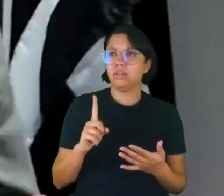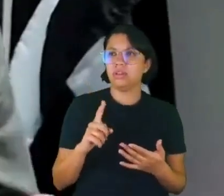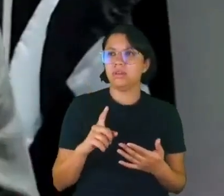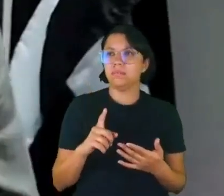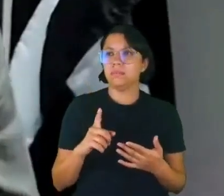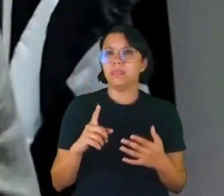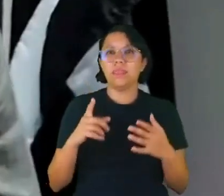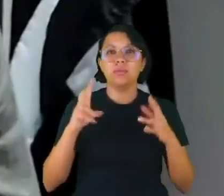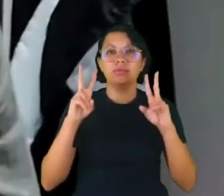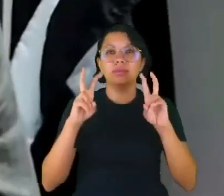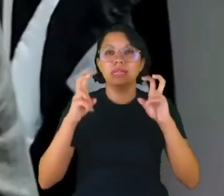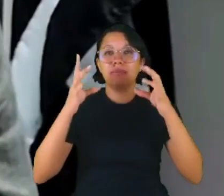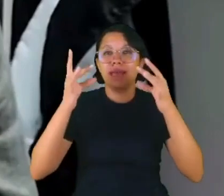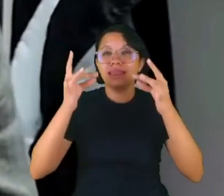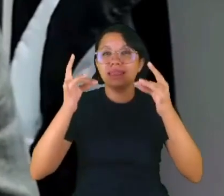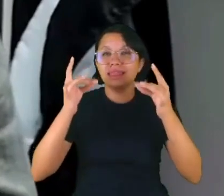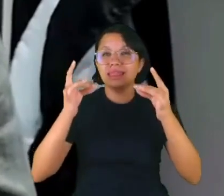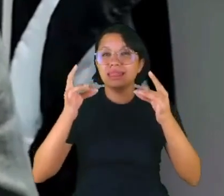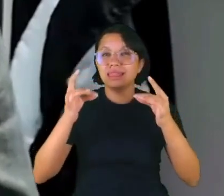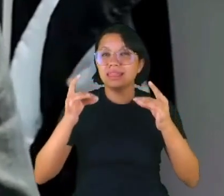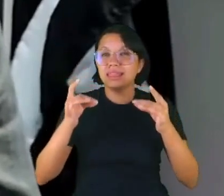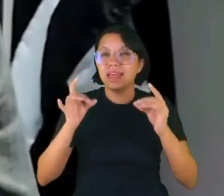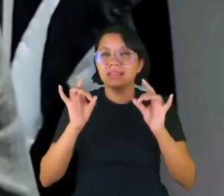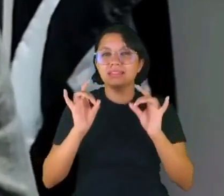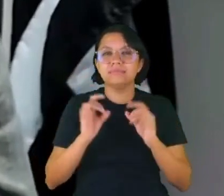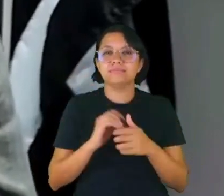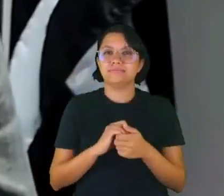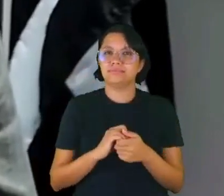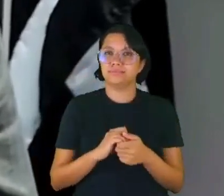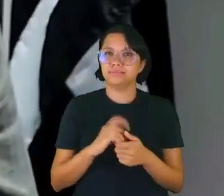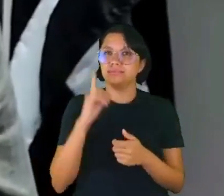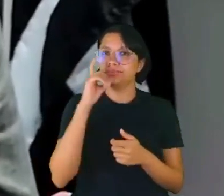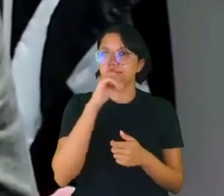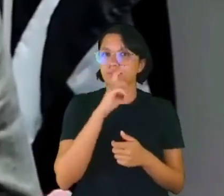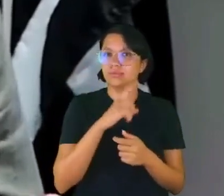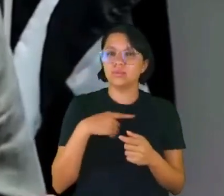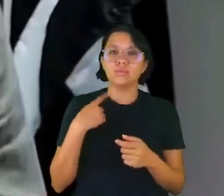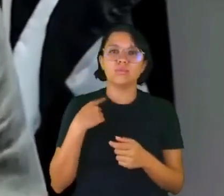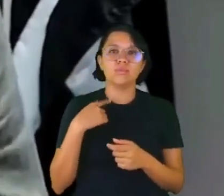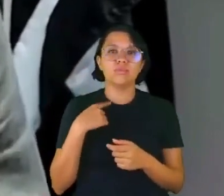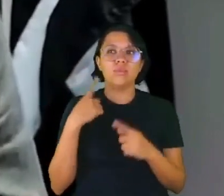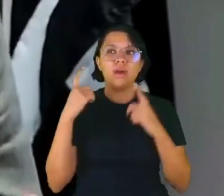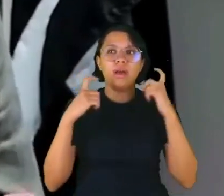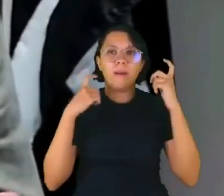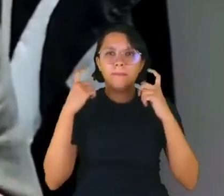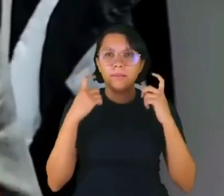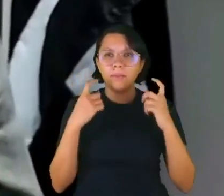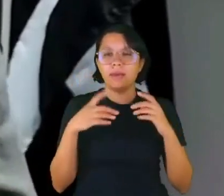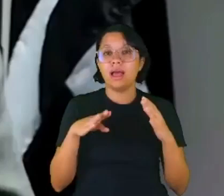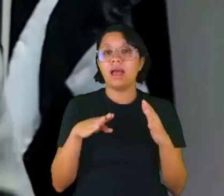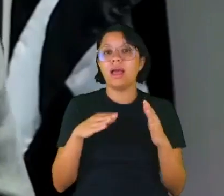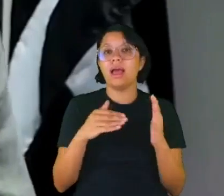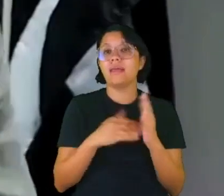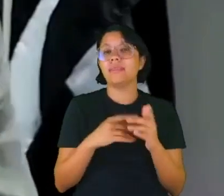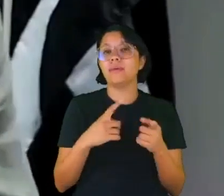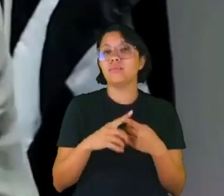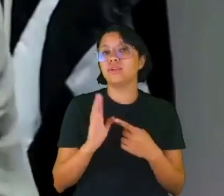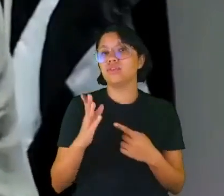O tema é delicadíssimo. Os advogados estão preocupados, eu também estou preocupado, até porque